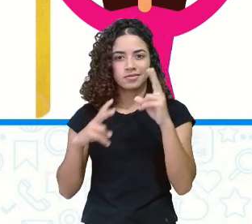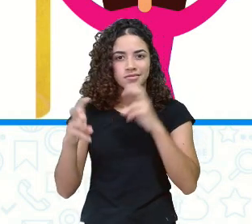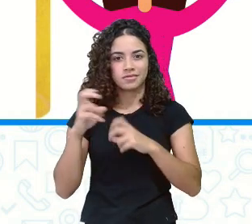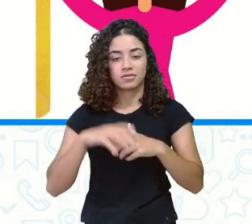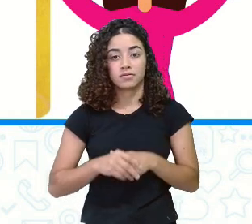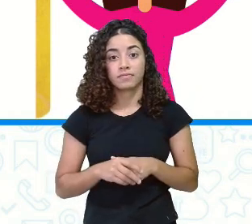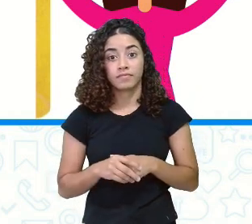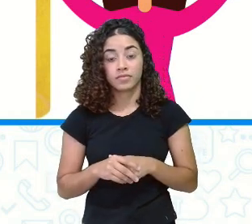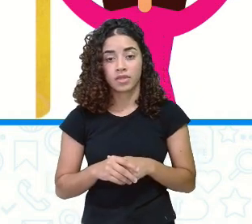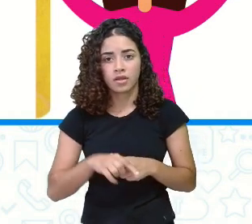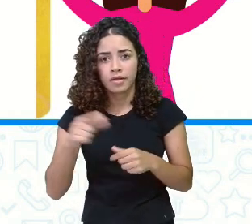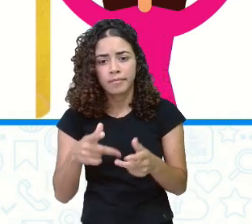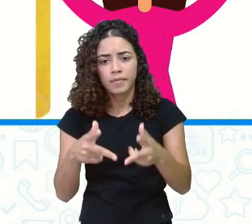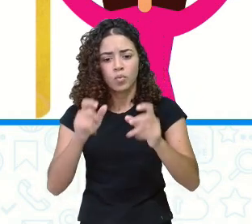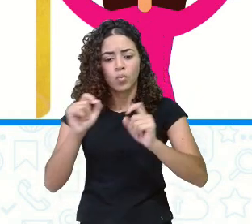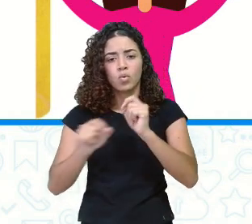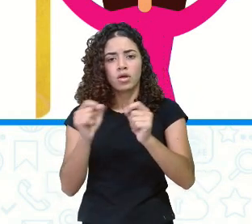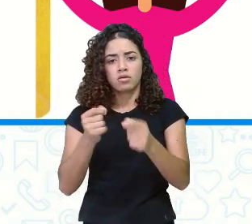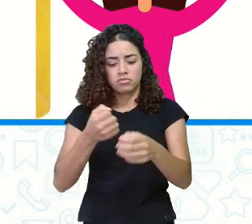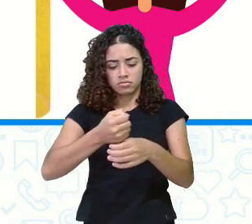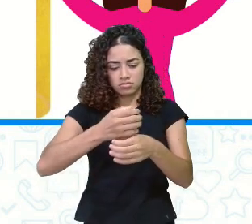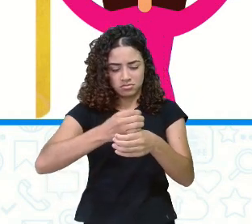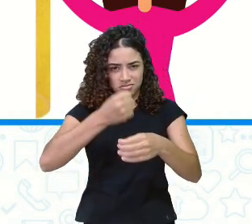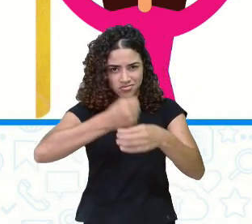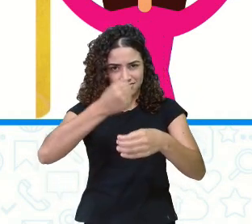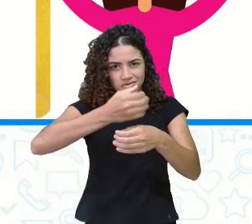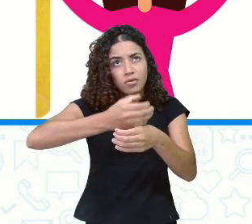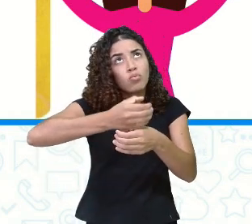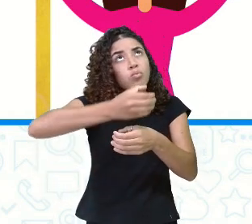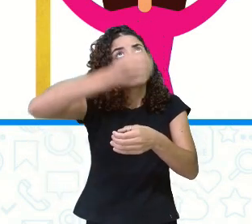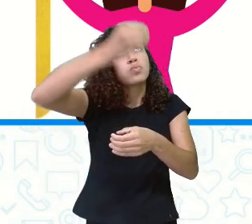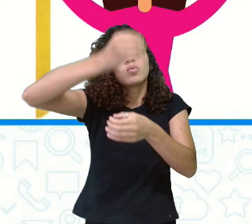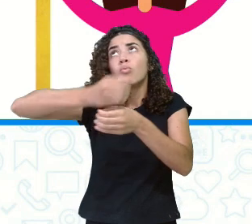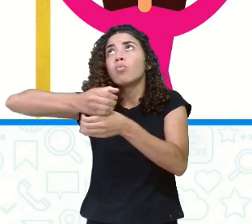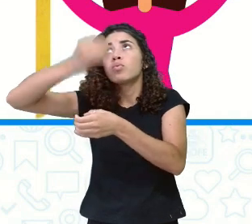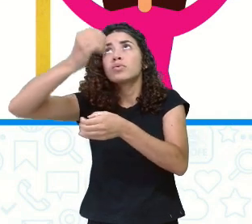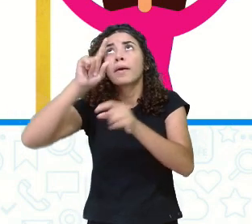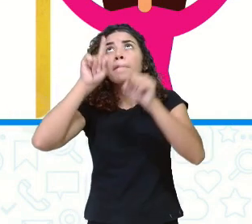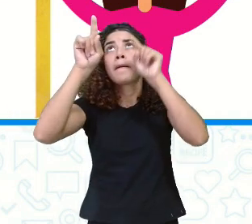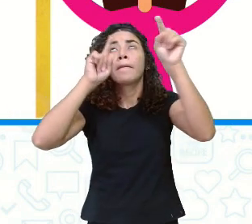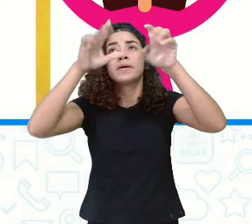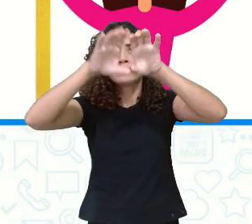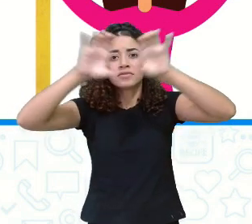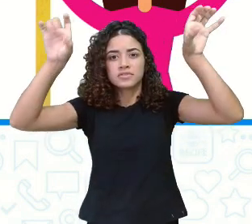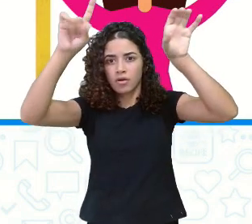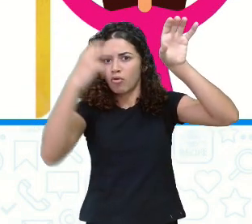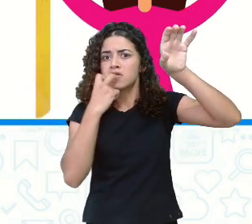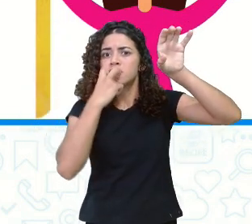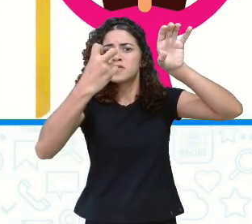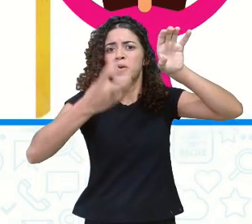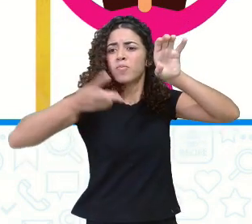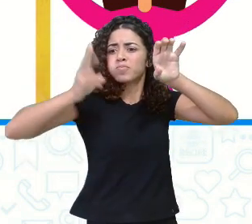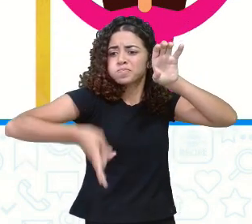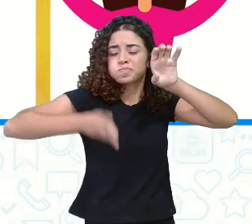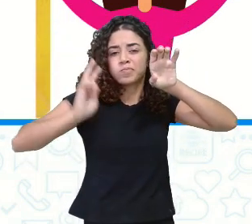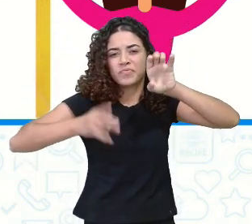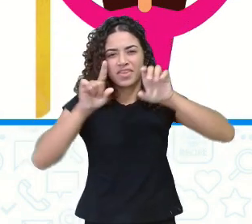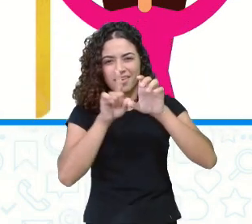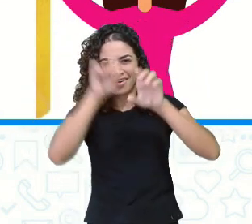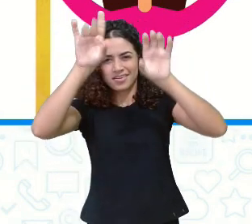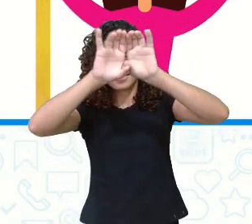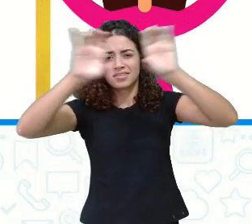estavam rasgando o céu, embora ele continuasse a gritar. Lá em cima, o